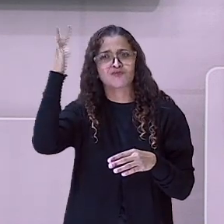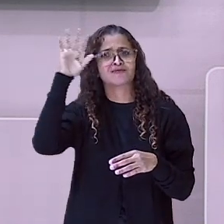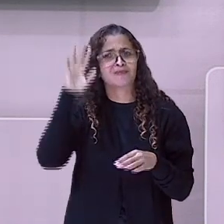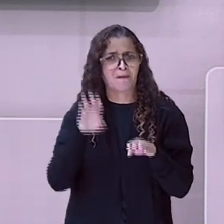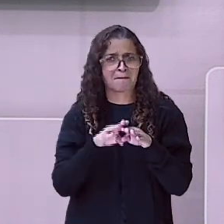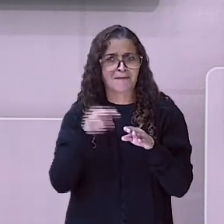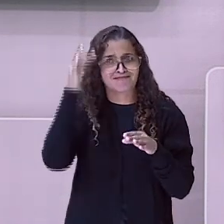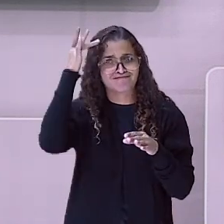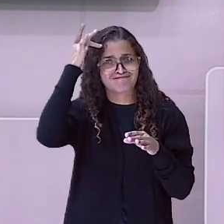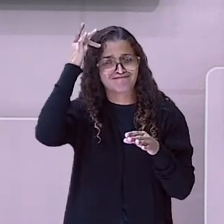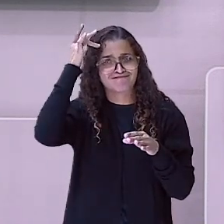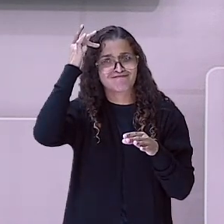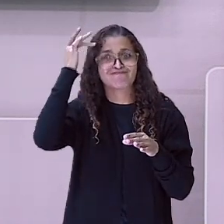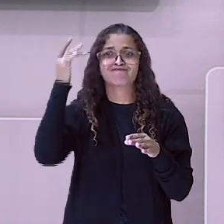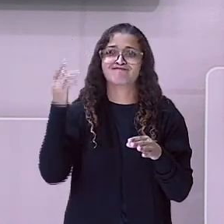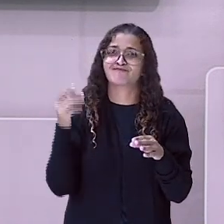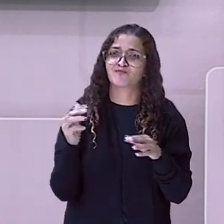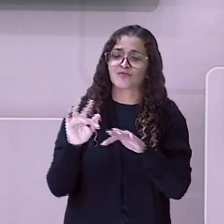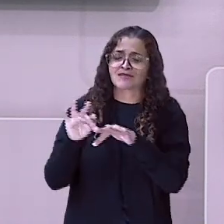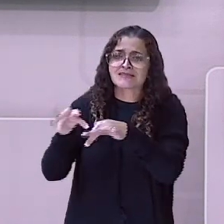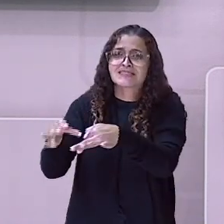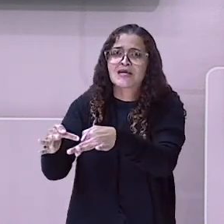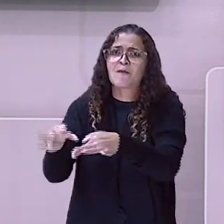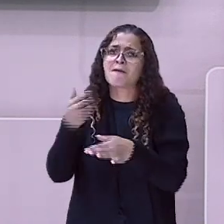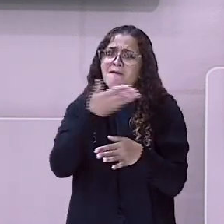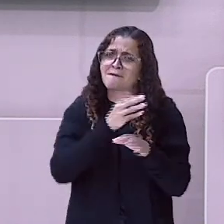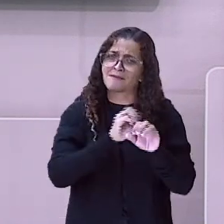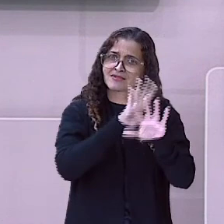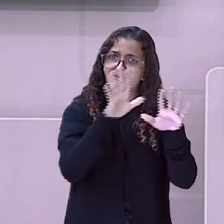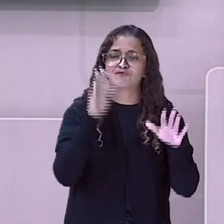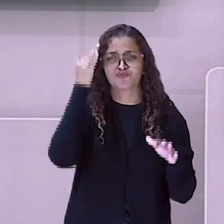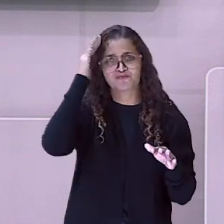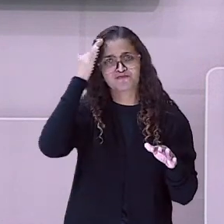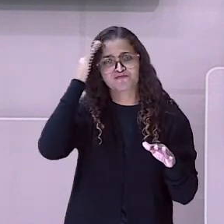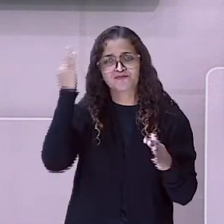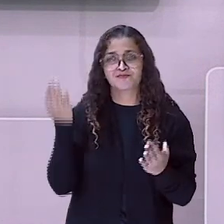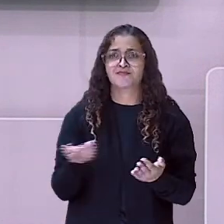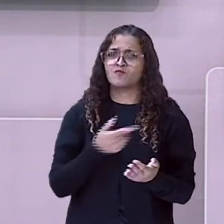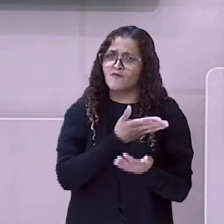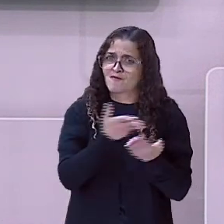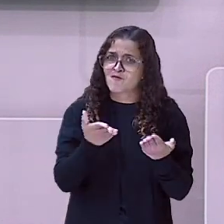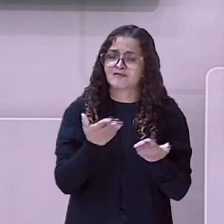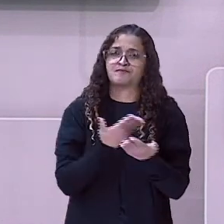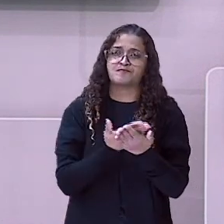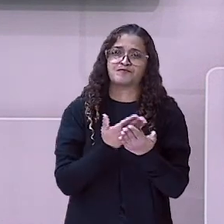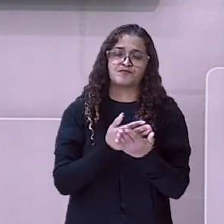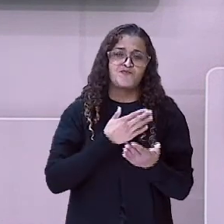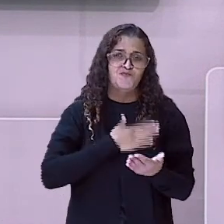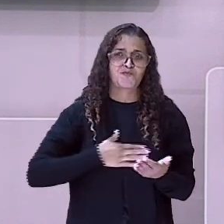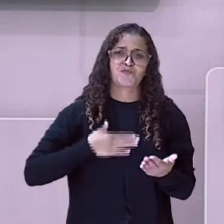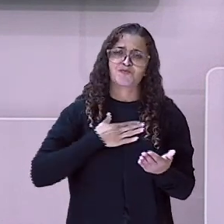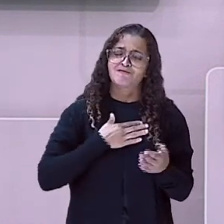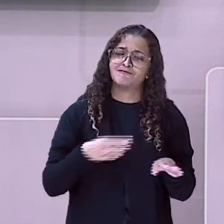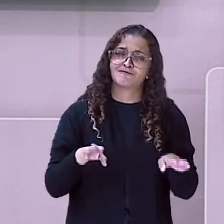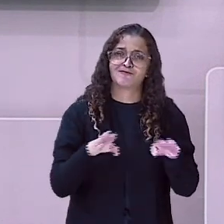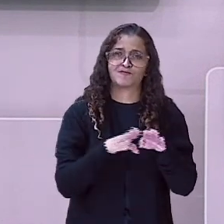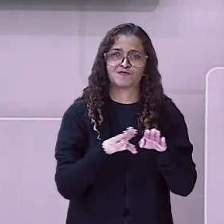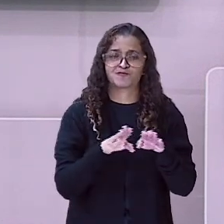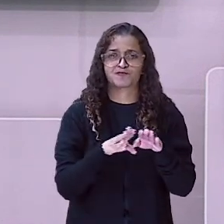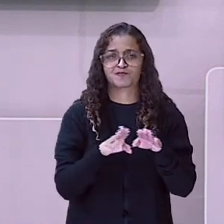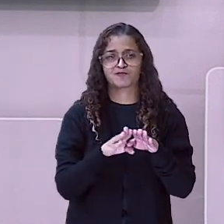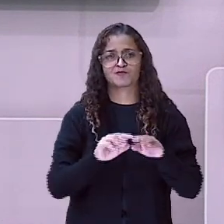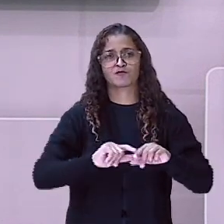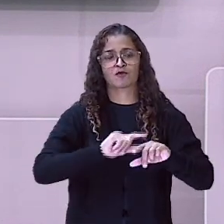Então, eu espero que vocês tenham gostado da nossa aula, tá? E para acessar as nossas atividades na plataforma